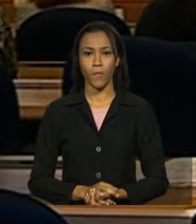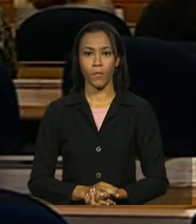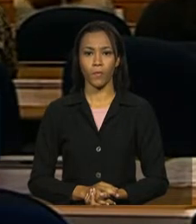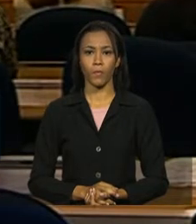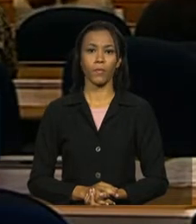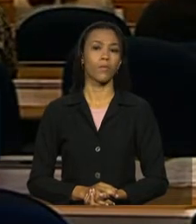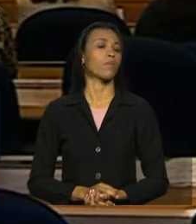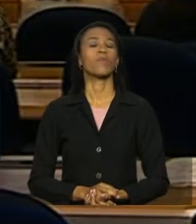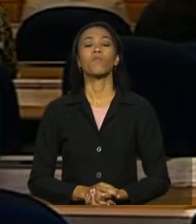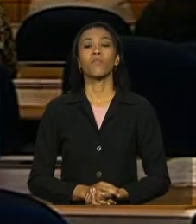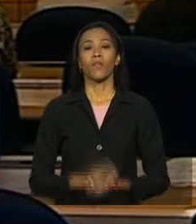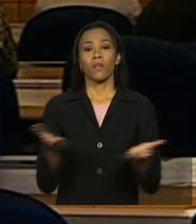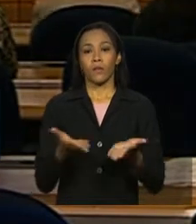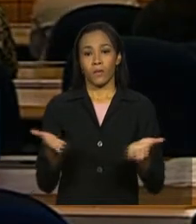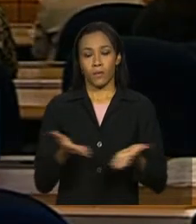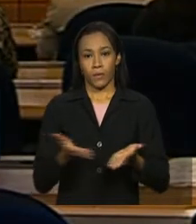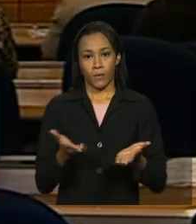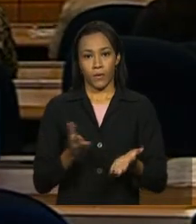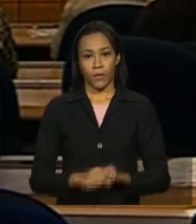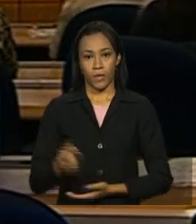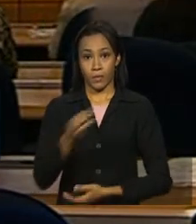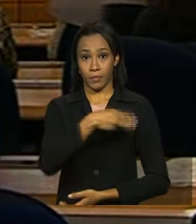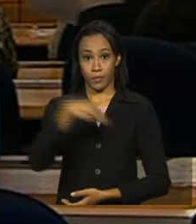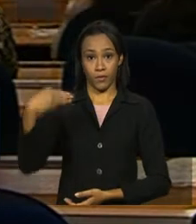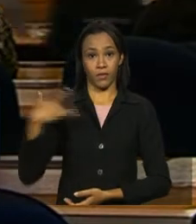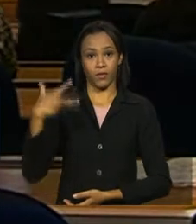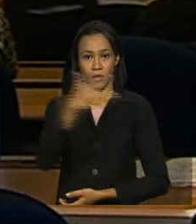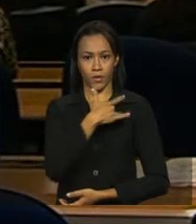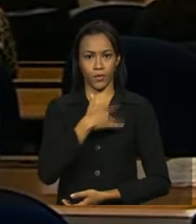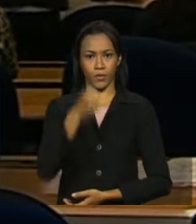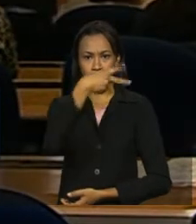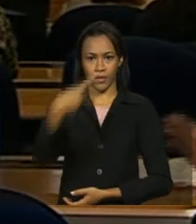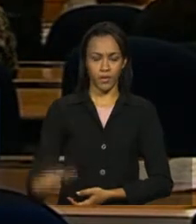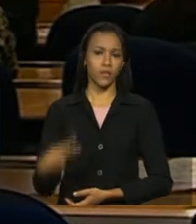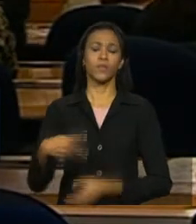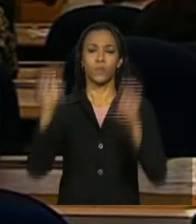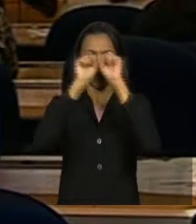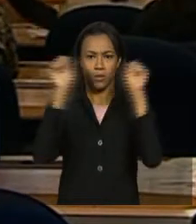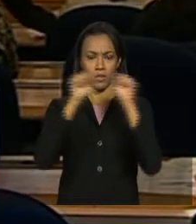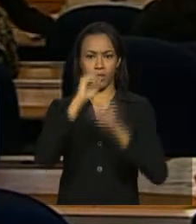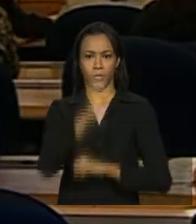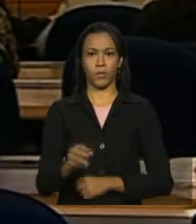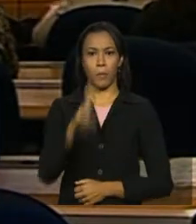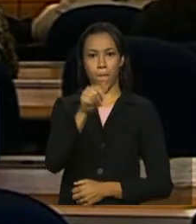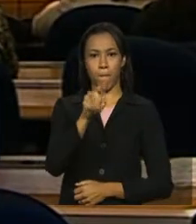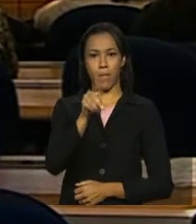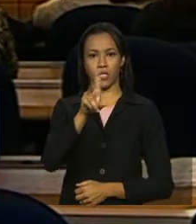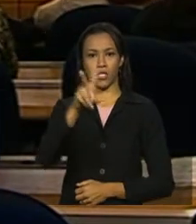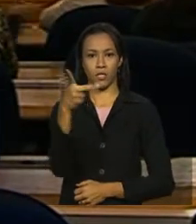Olá senhoras e senhores com a palavra o senhor Ministro de Estado da Saúde e Presidente do Conselho Nacional de saúde Alexandre